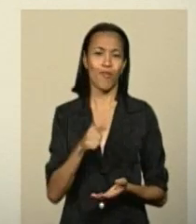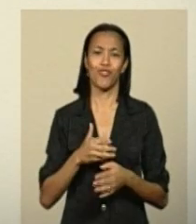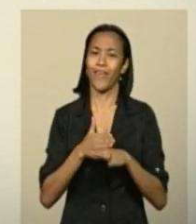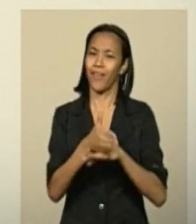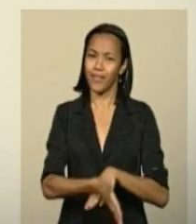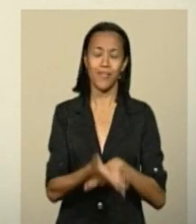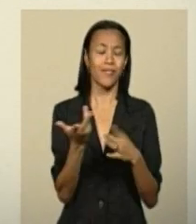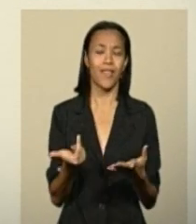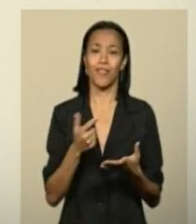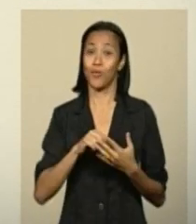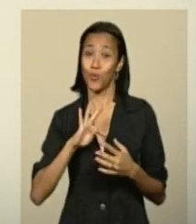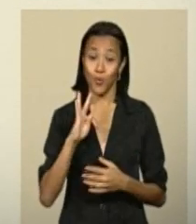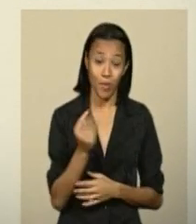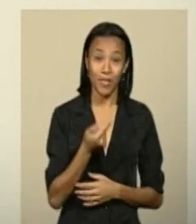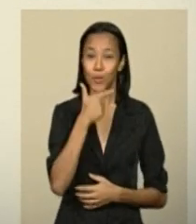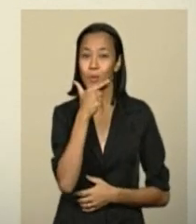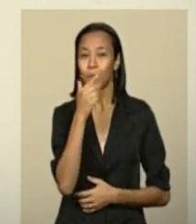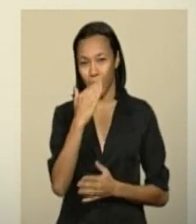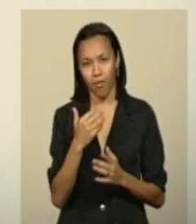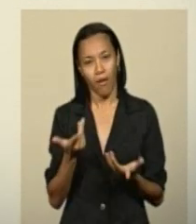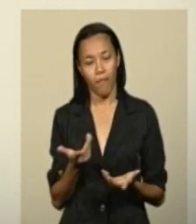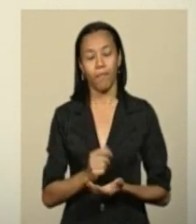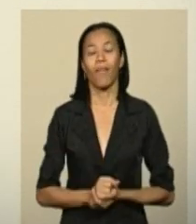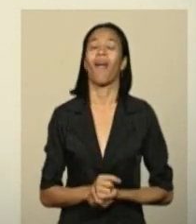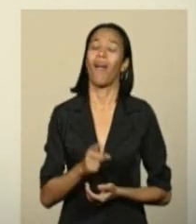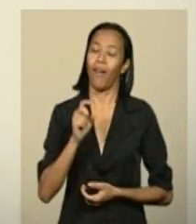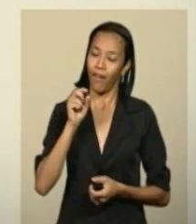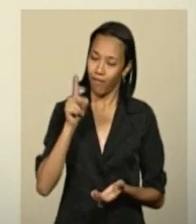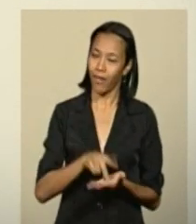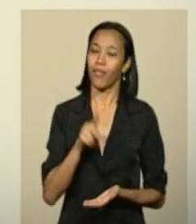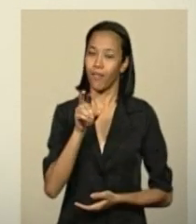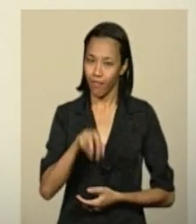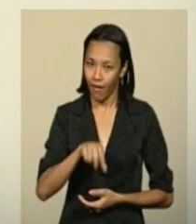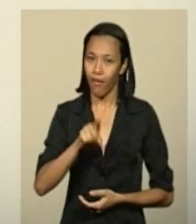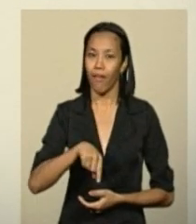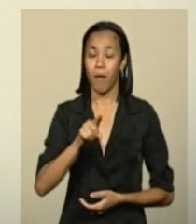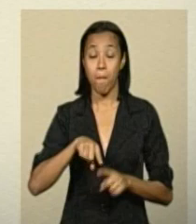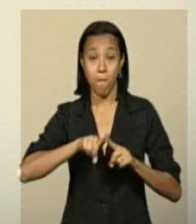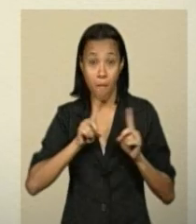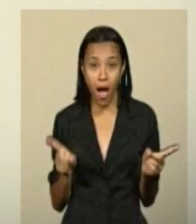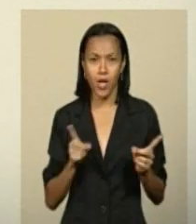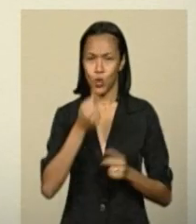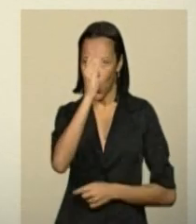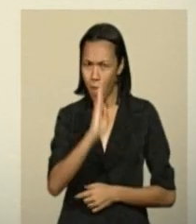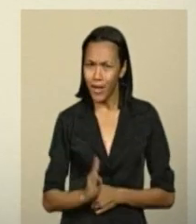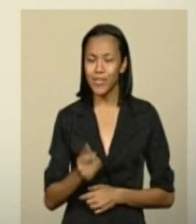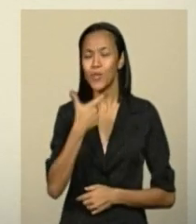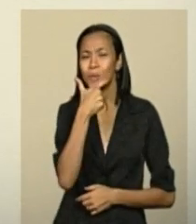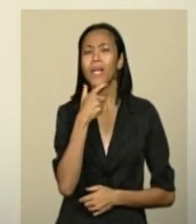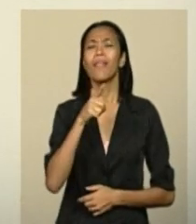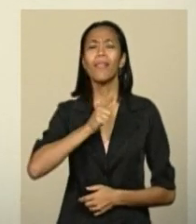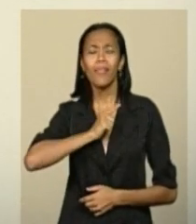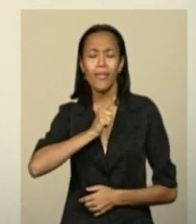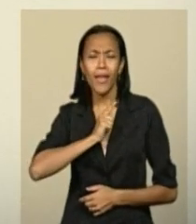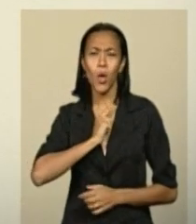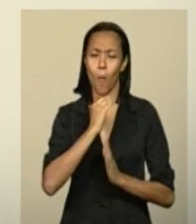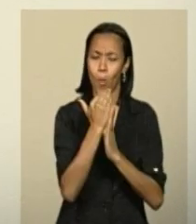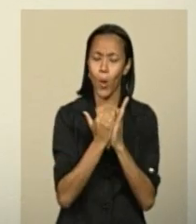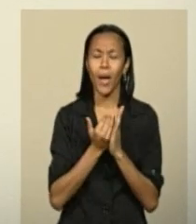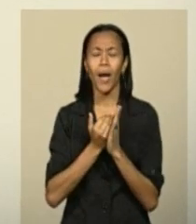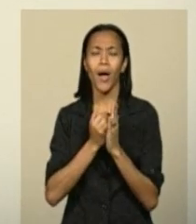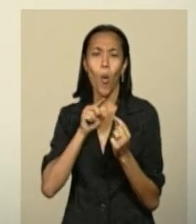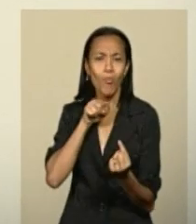esses serviços do Brasil sorridente não é mesmo é assim Luciano é assim mas o Brasil sorridente tem uma ação muito